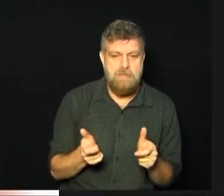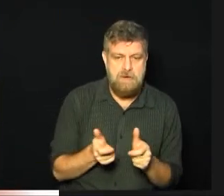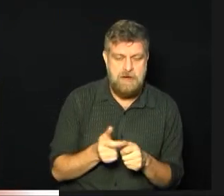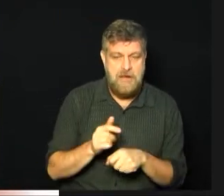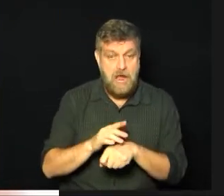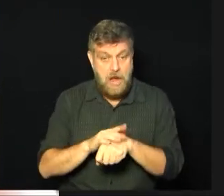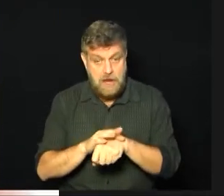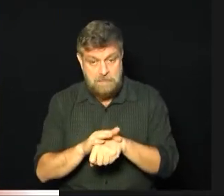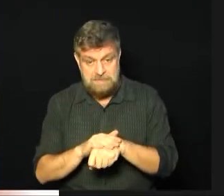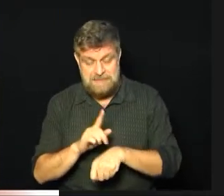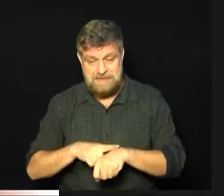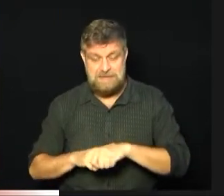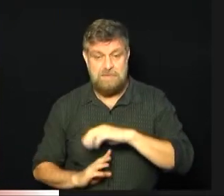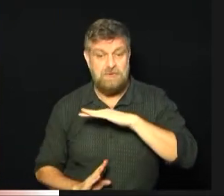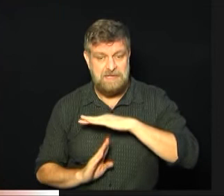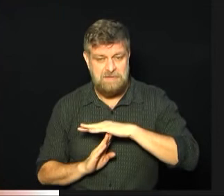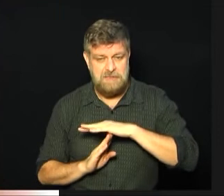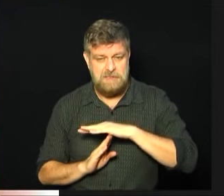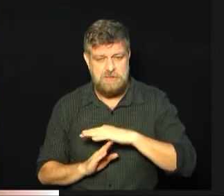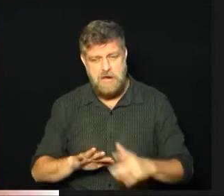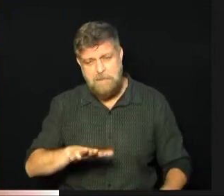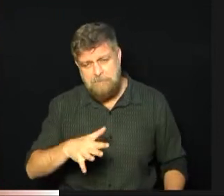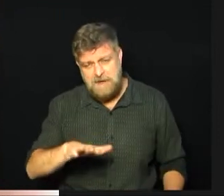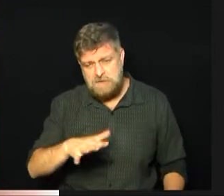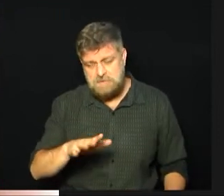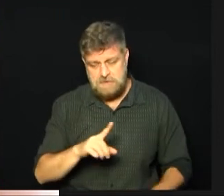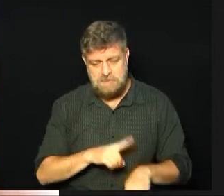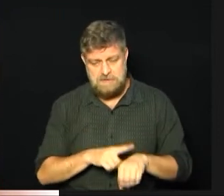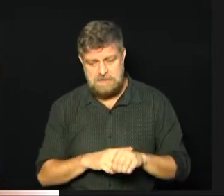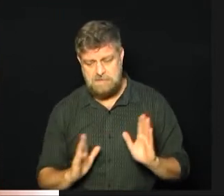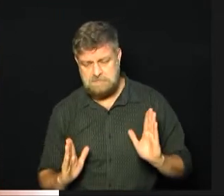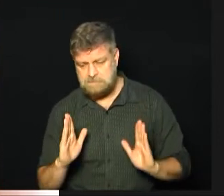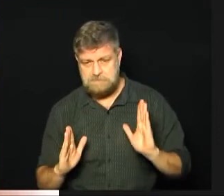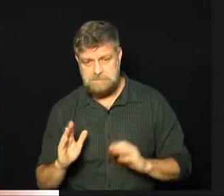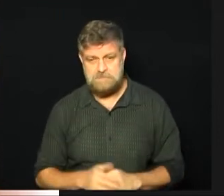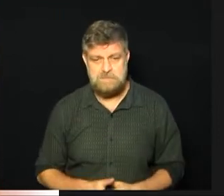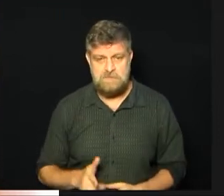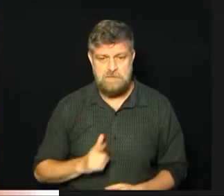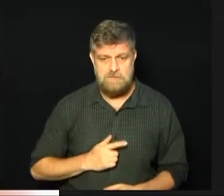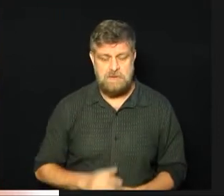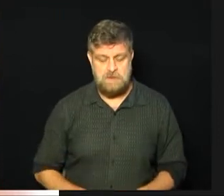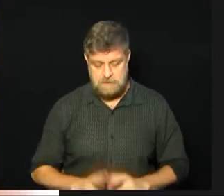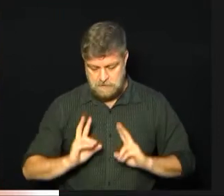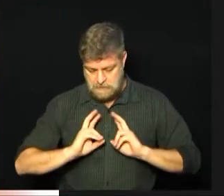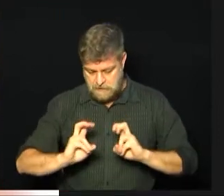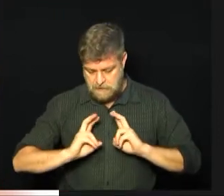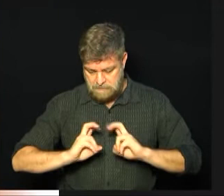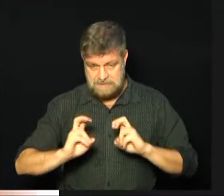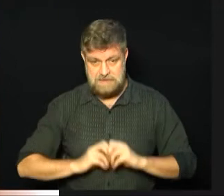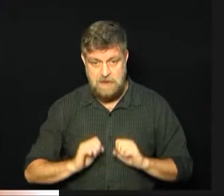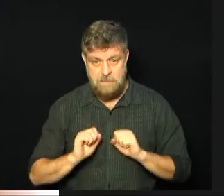doença autolimitada, que a gente fala, dura um curto período de tempo, né? Geralmente são esses sintomas que